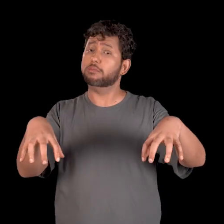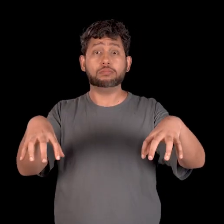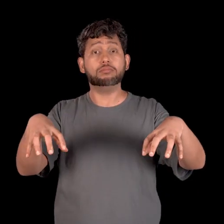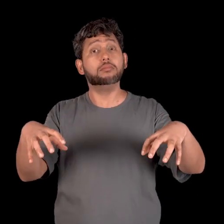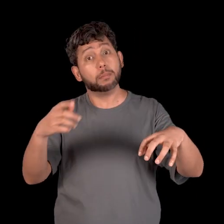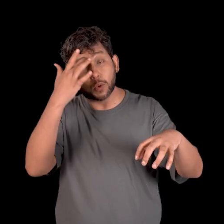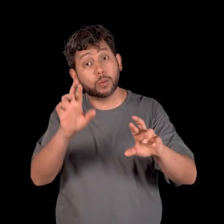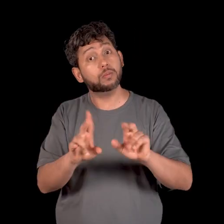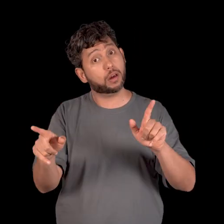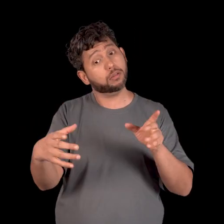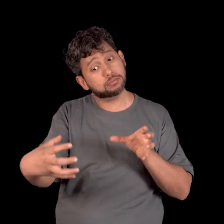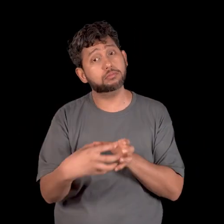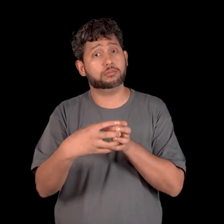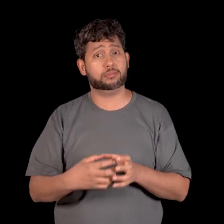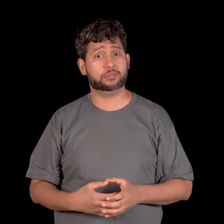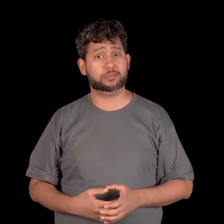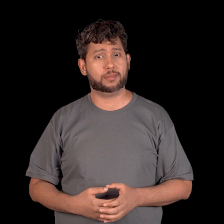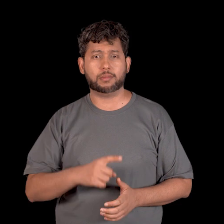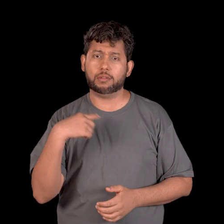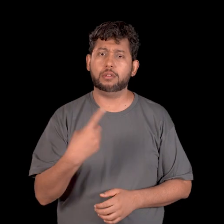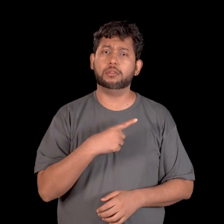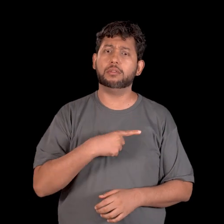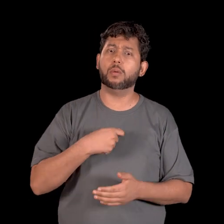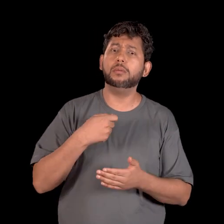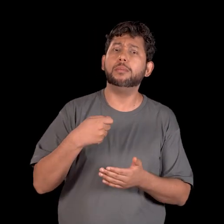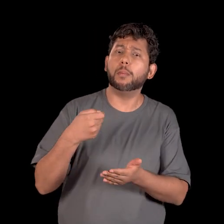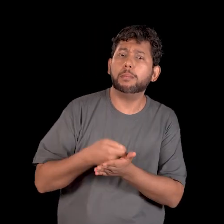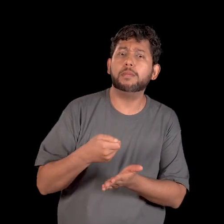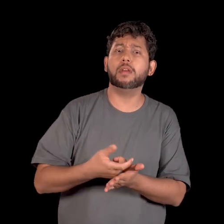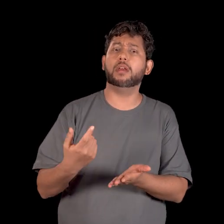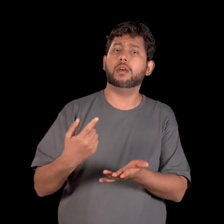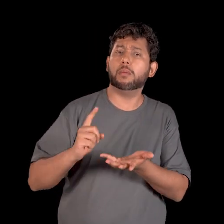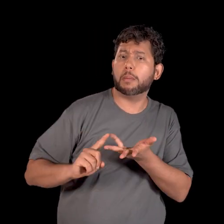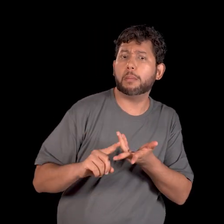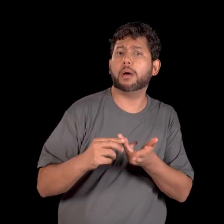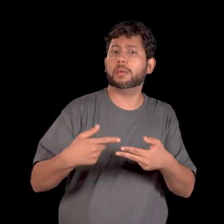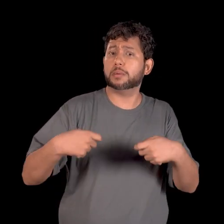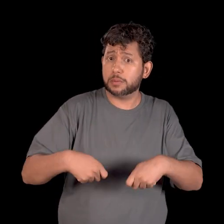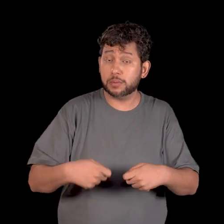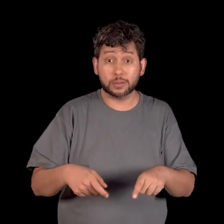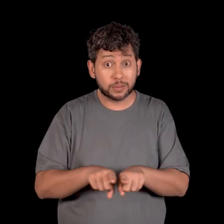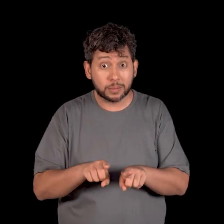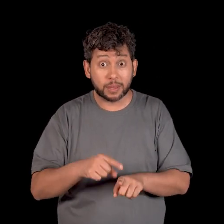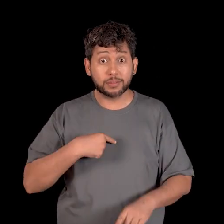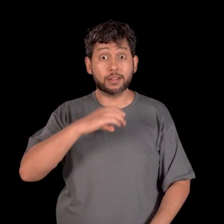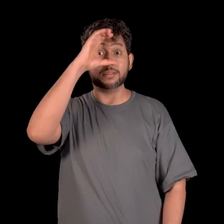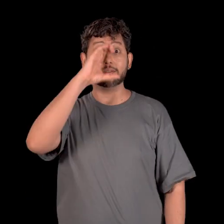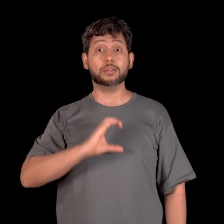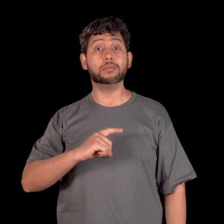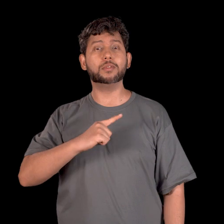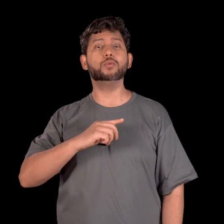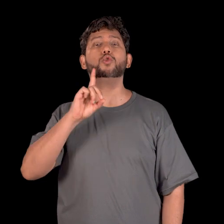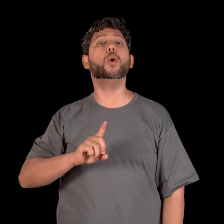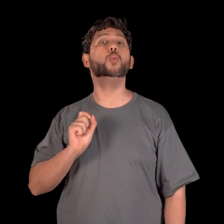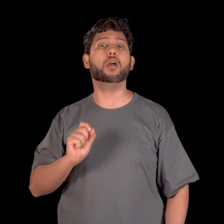da sociedade em grupos antagônicos, na qual não há margem para o diferente. Em meio aos deveres e ao convívio com diferentes